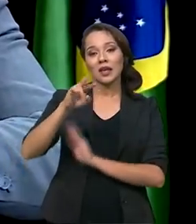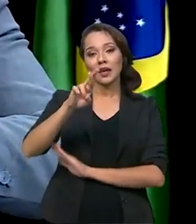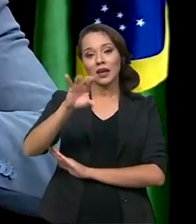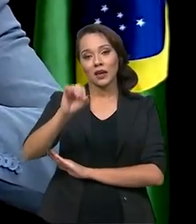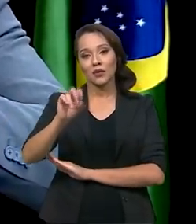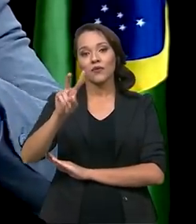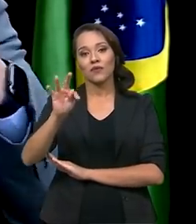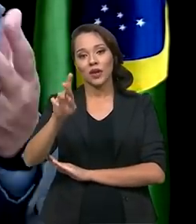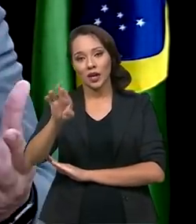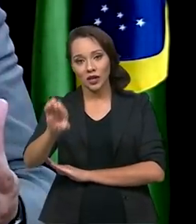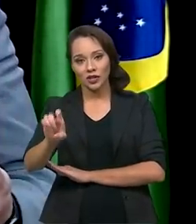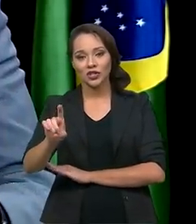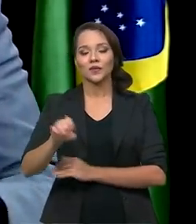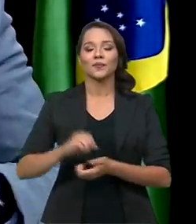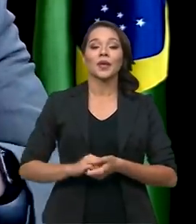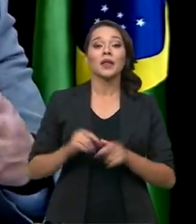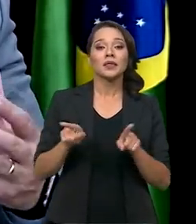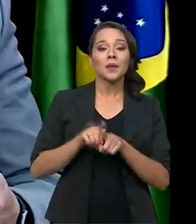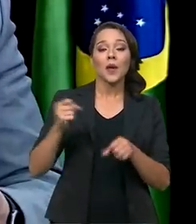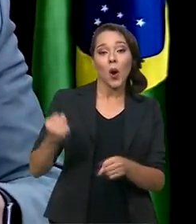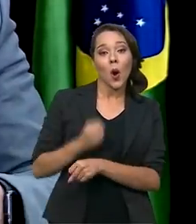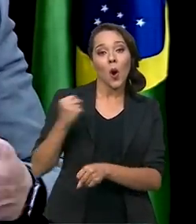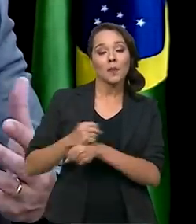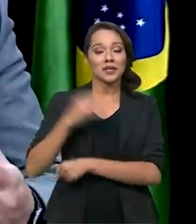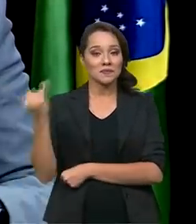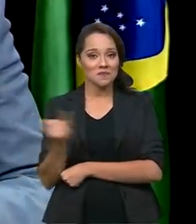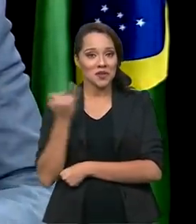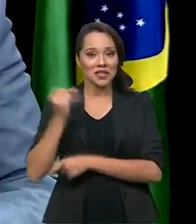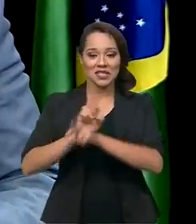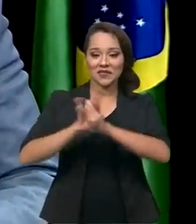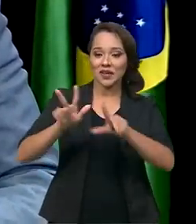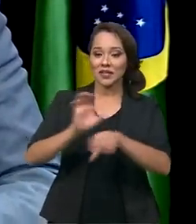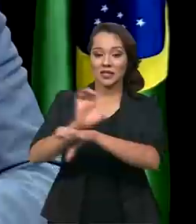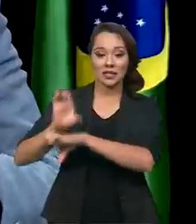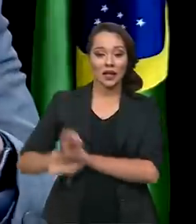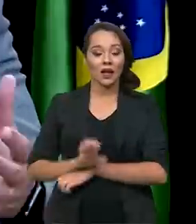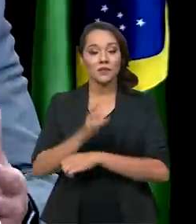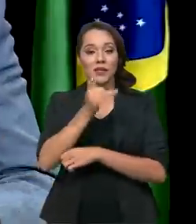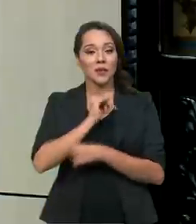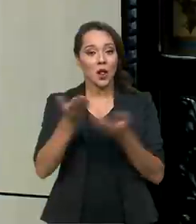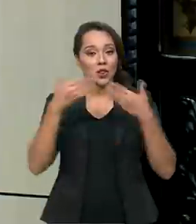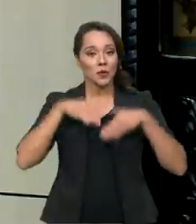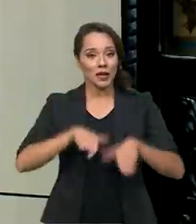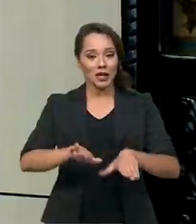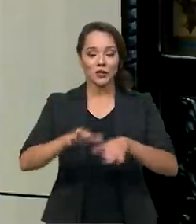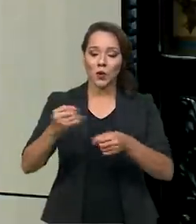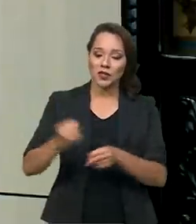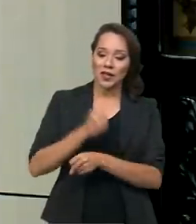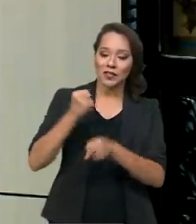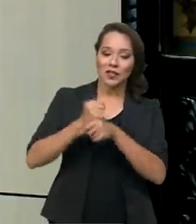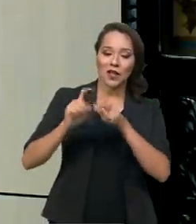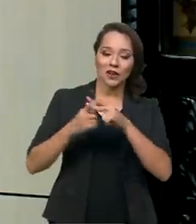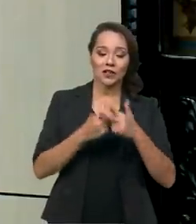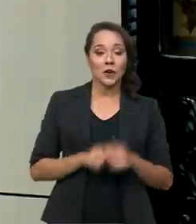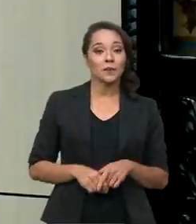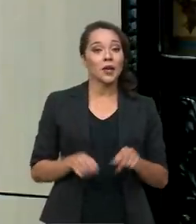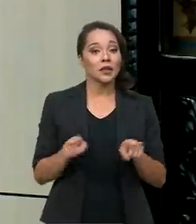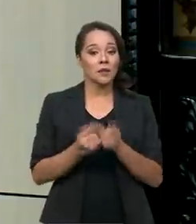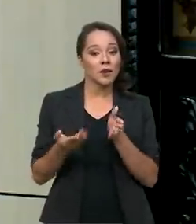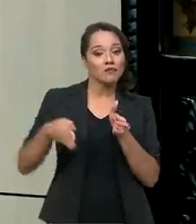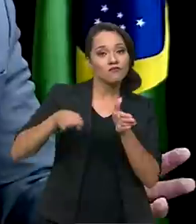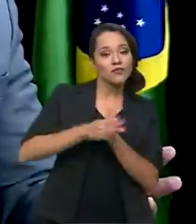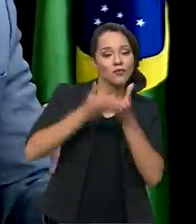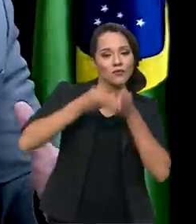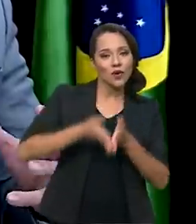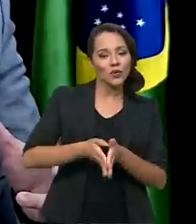Rio Verde, obras fundamentais em vários estados, como duplicações, restaurações, terminais portuários de